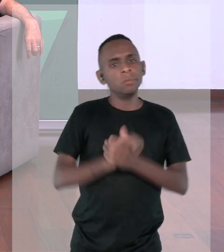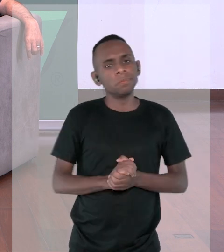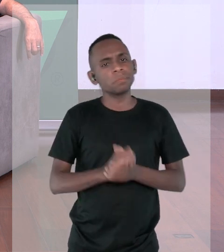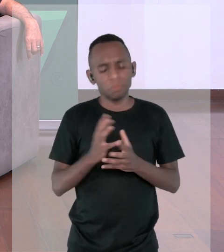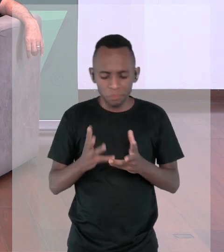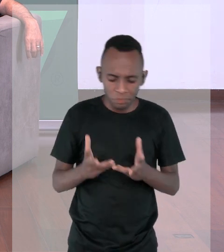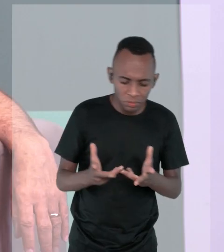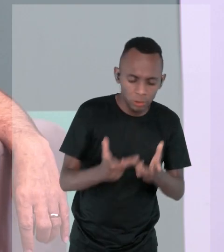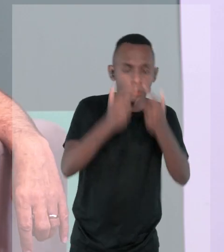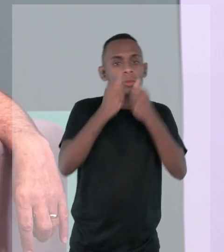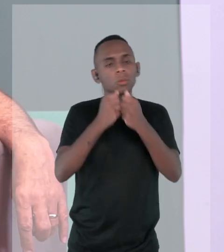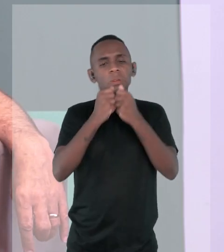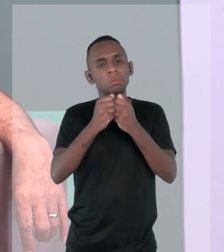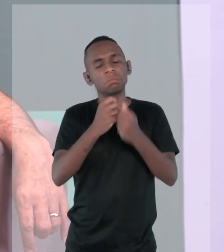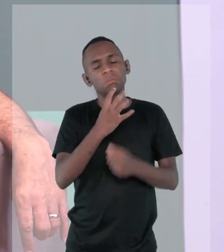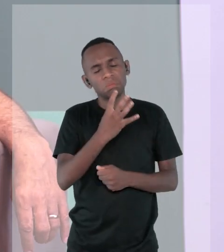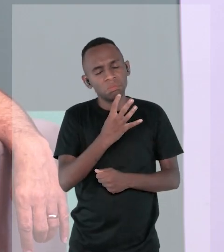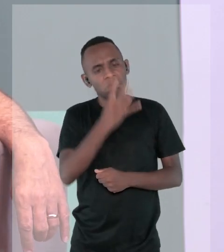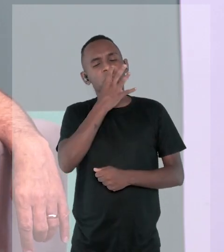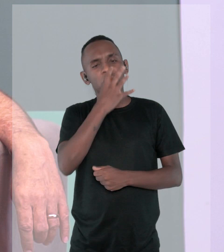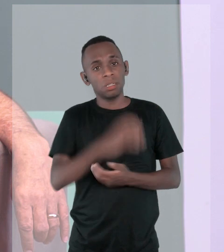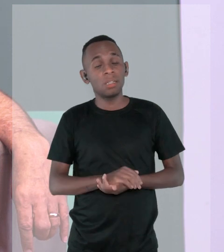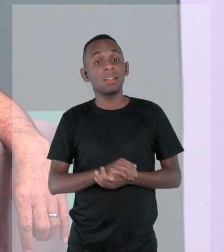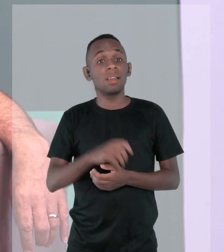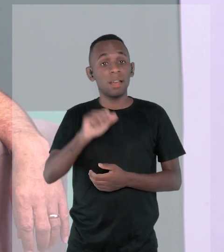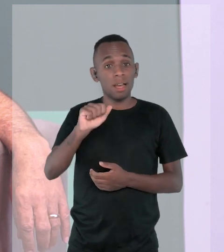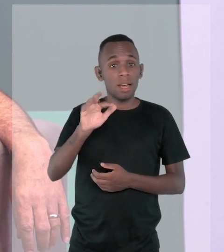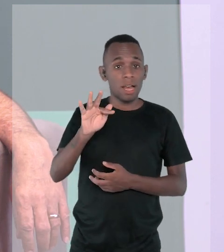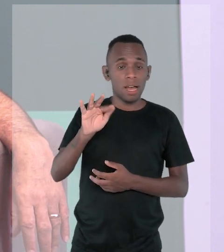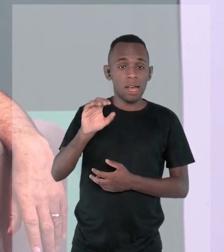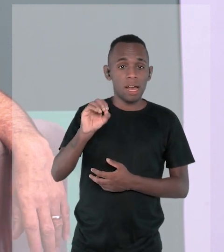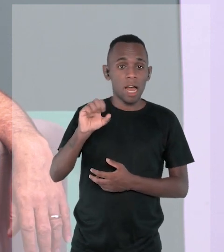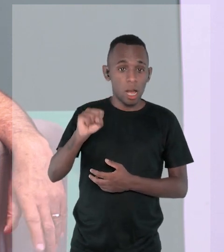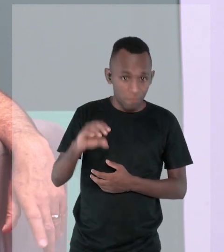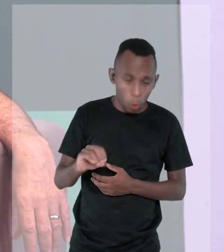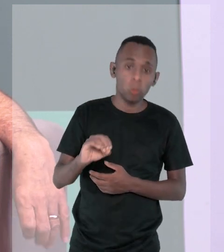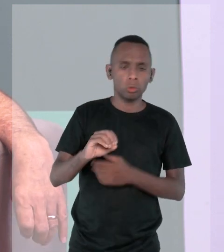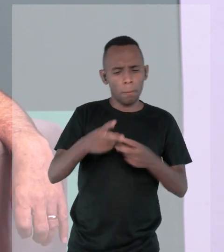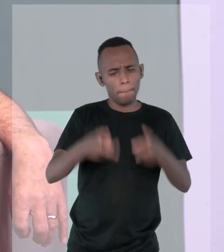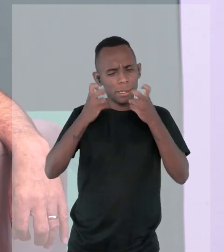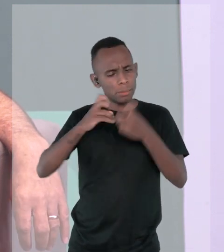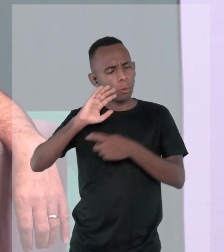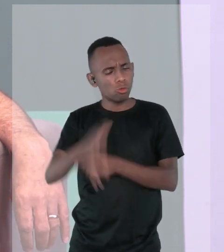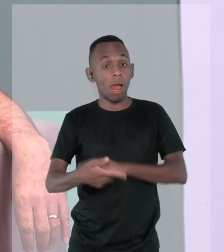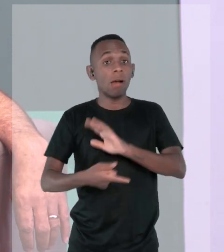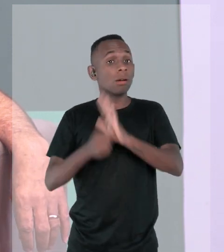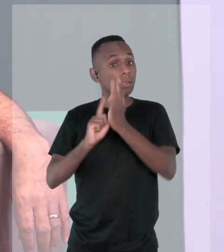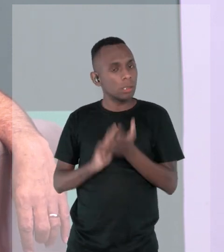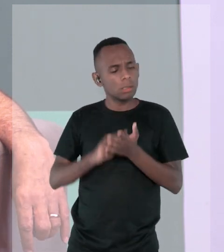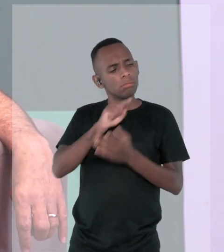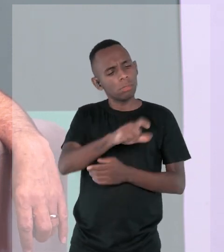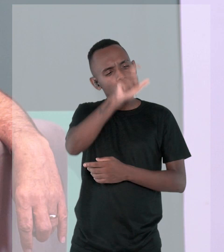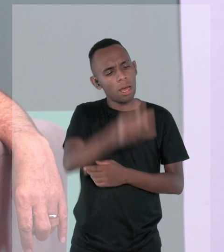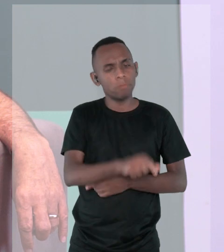um talento assim que saltava aos olhos. E Afonso Borges logo percebeu, antes que eu, claro, e